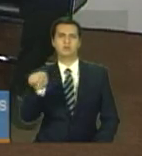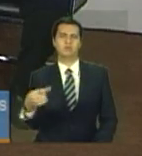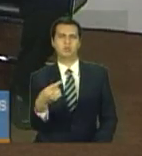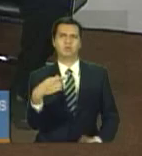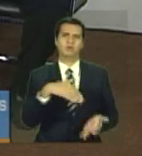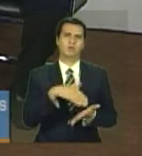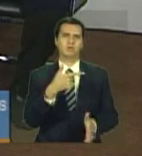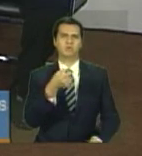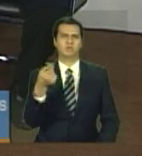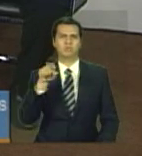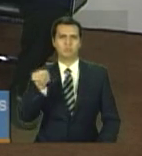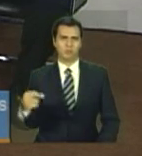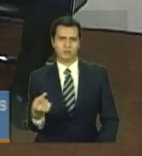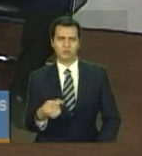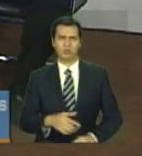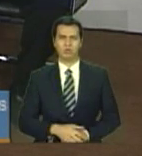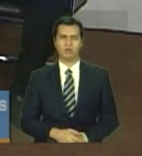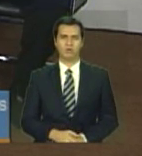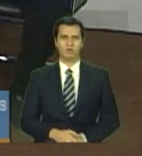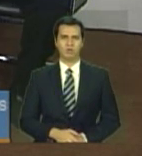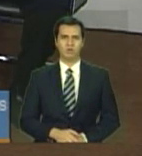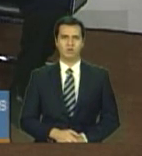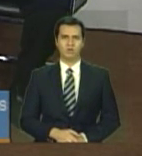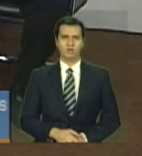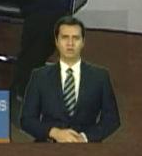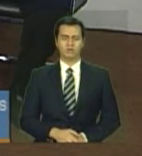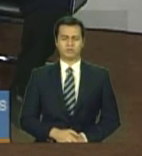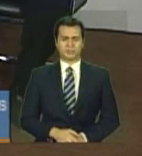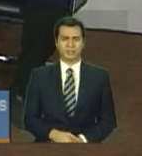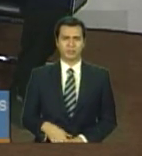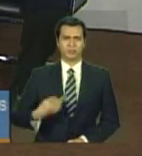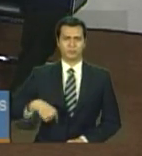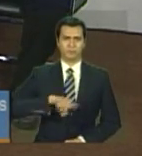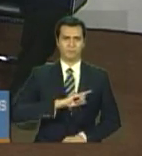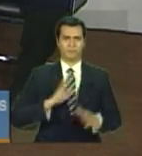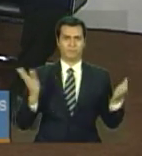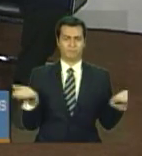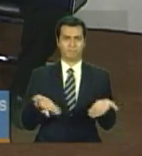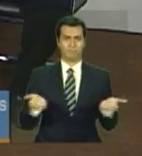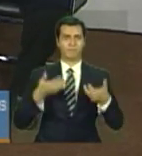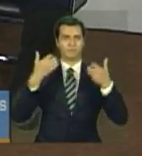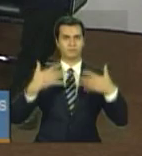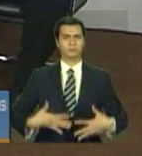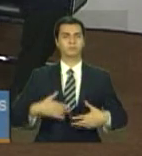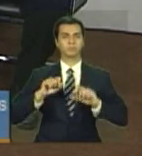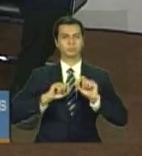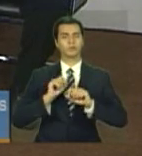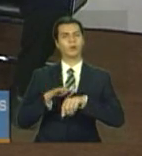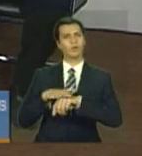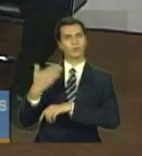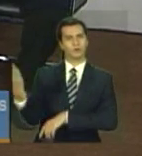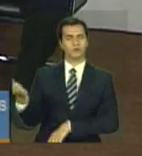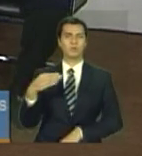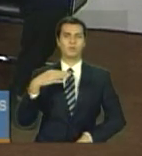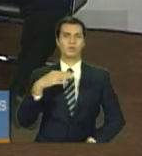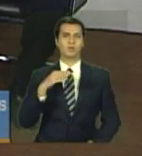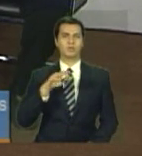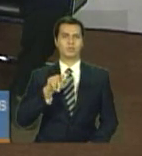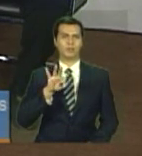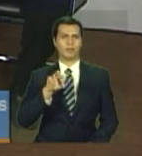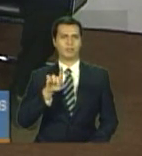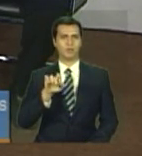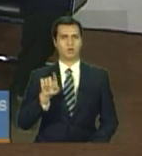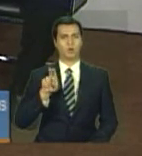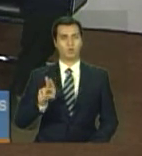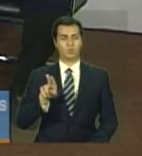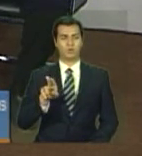a gente vai conversar agora com o diretor João Tadeu Pereira, que é diretor do Departamento de Estruturação de Sistemas Agroalimentares Locais, exatamente